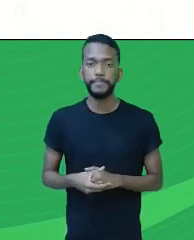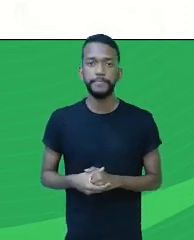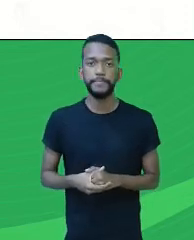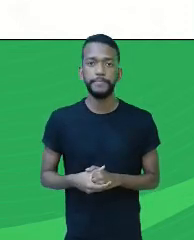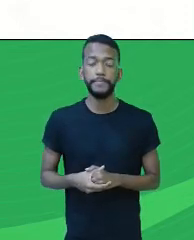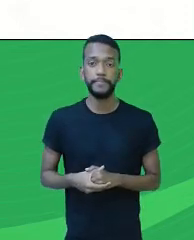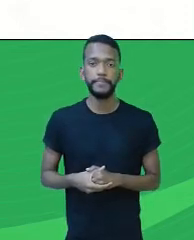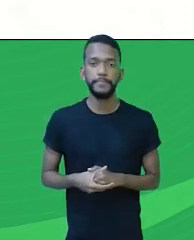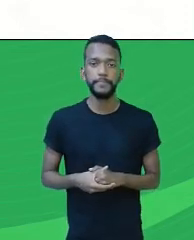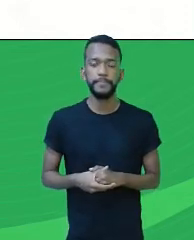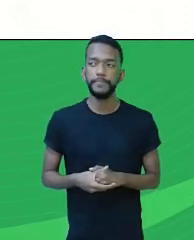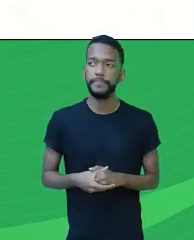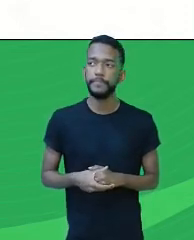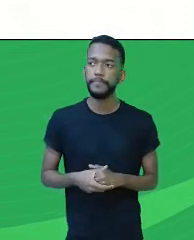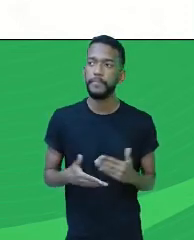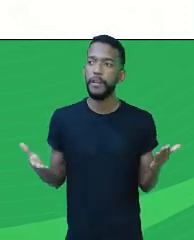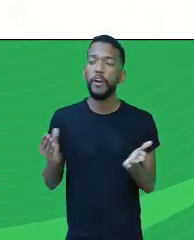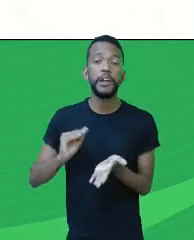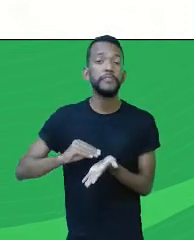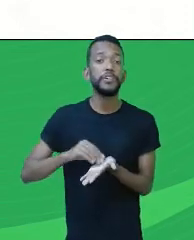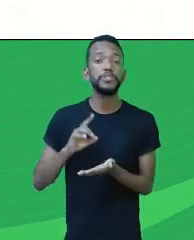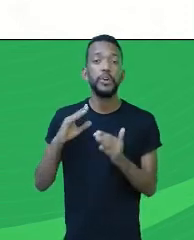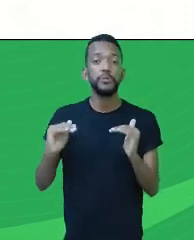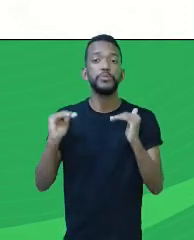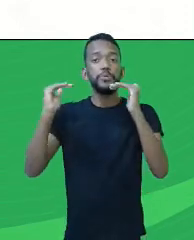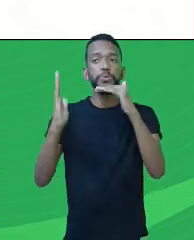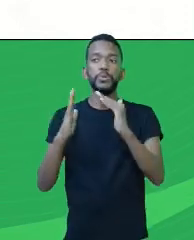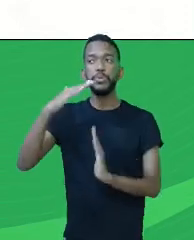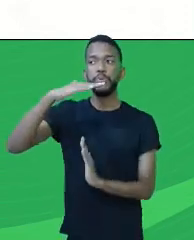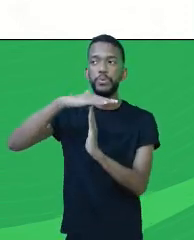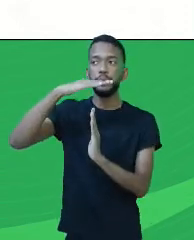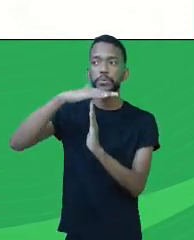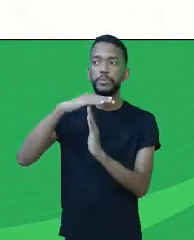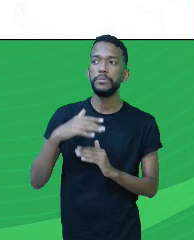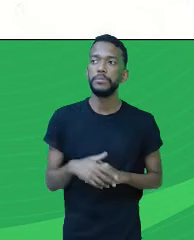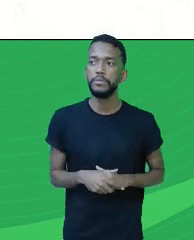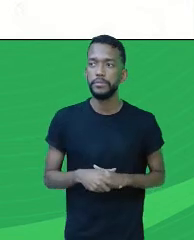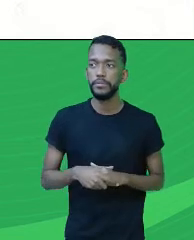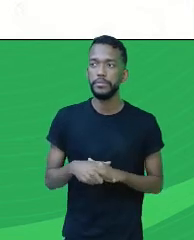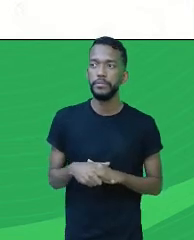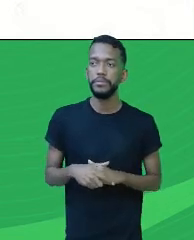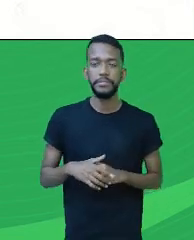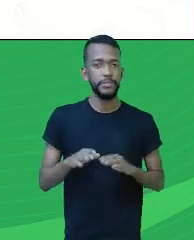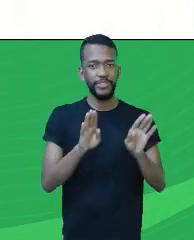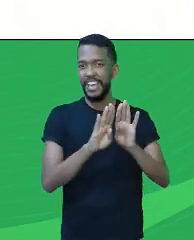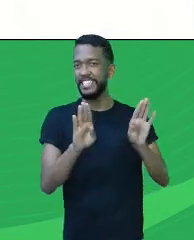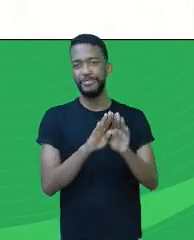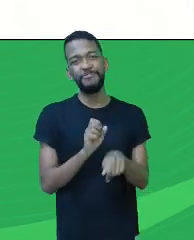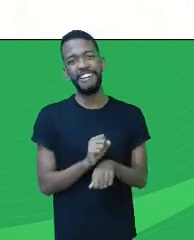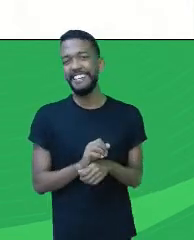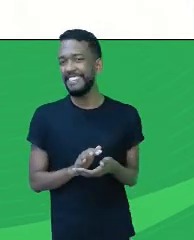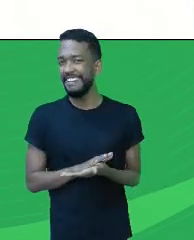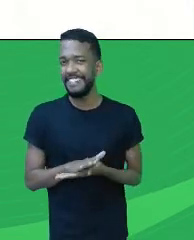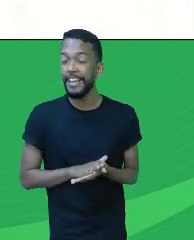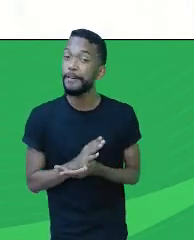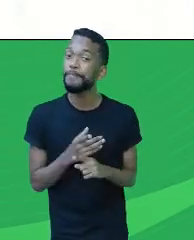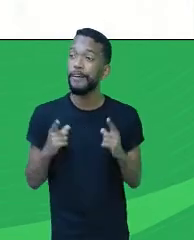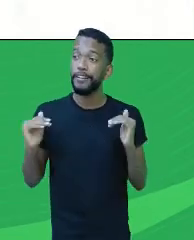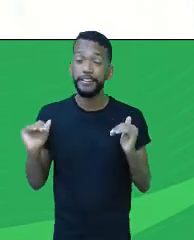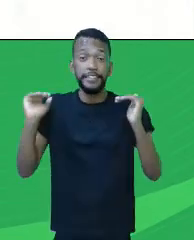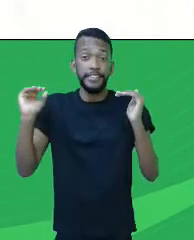12º. E agora, só falta um andar. O 12º não tinha ninguém esperando na porta. Mas o 10º, depois